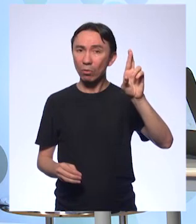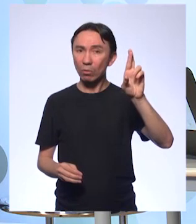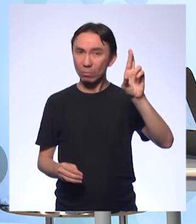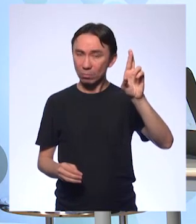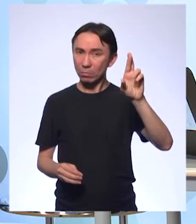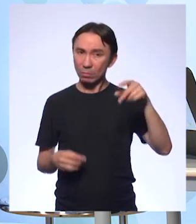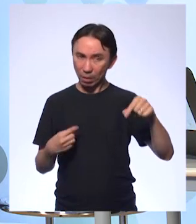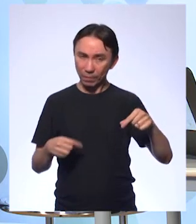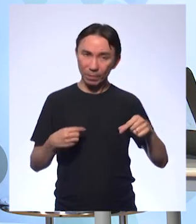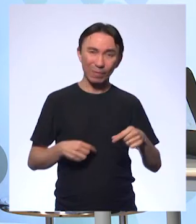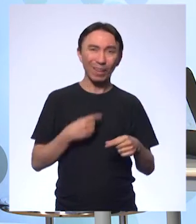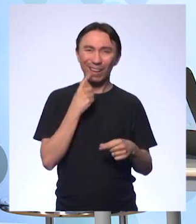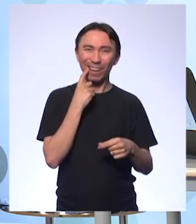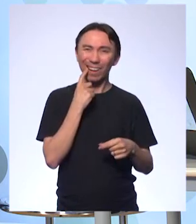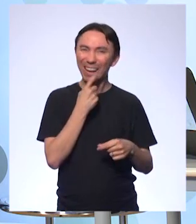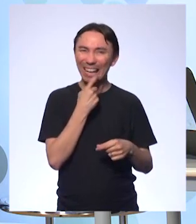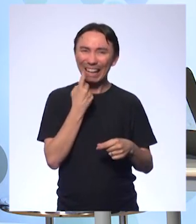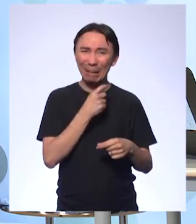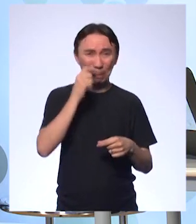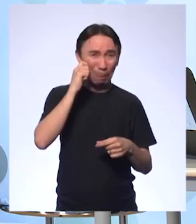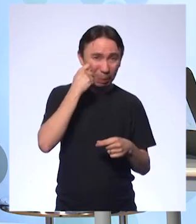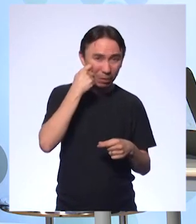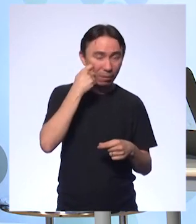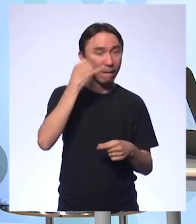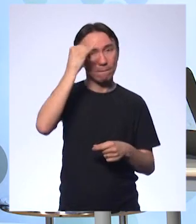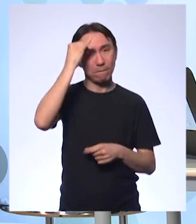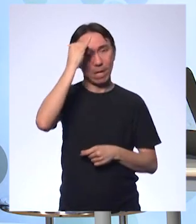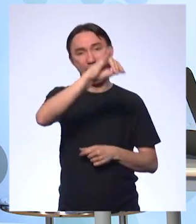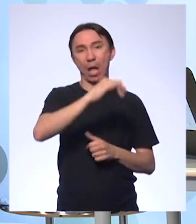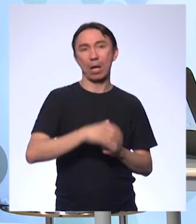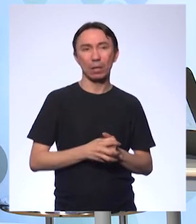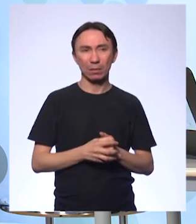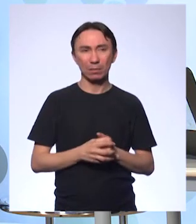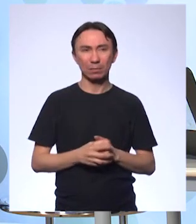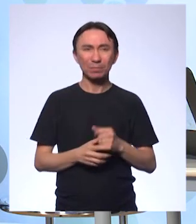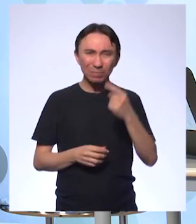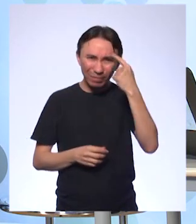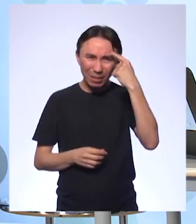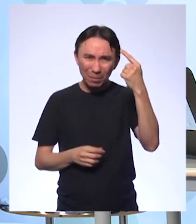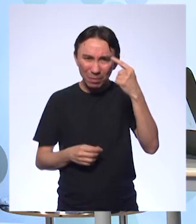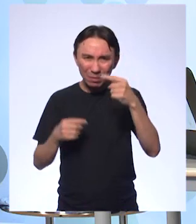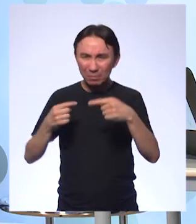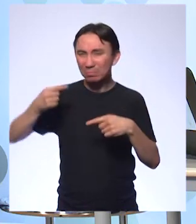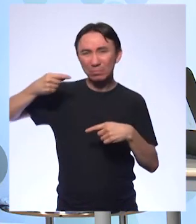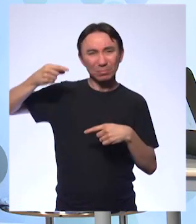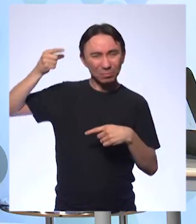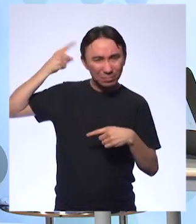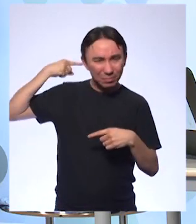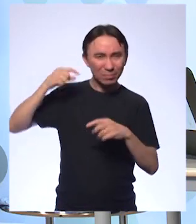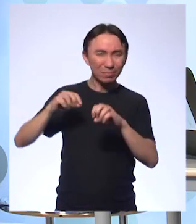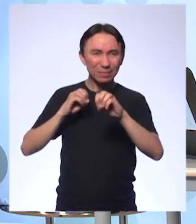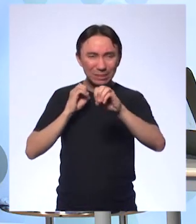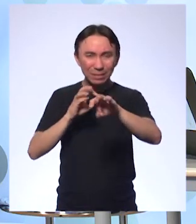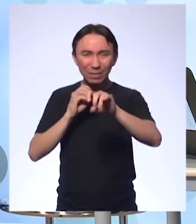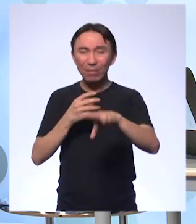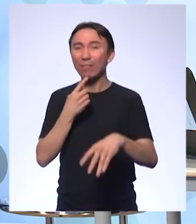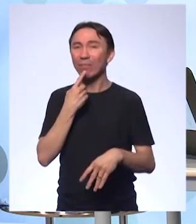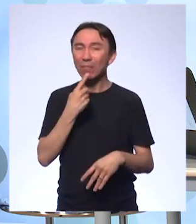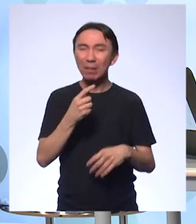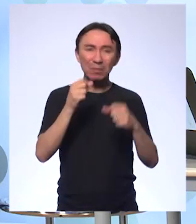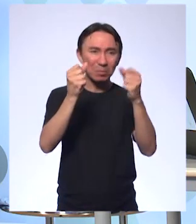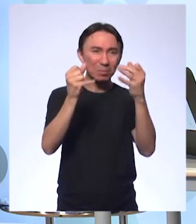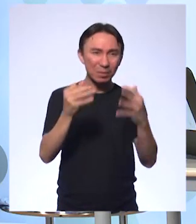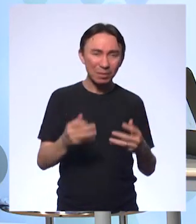as cáries, né? E nós vimos também na aula passada, lembra uma tabela que eu trabalhei com vocês com excesso de flúor e